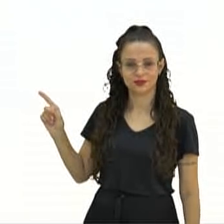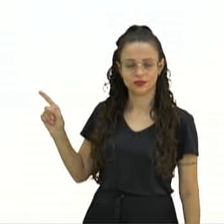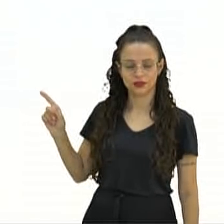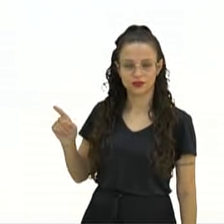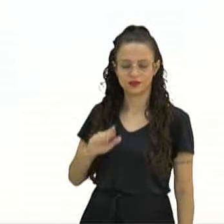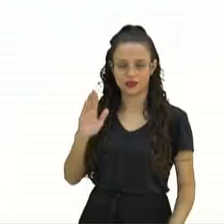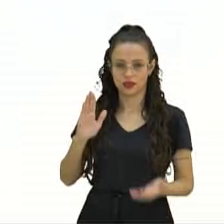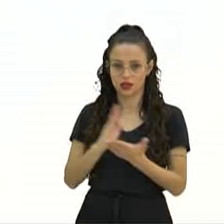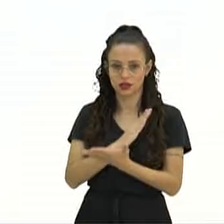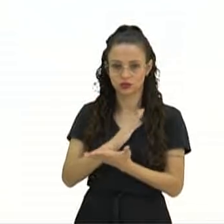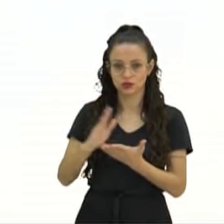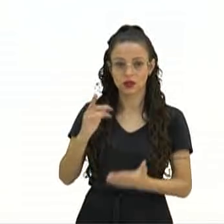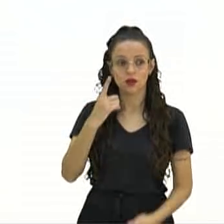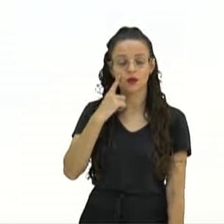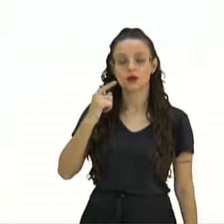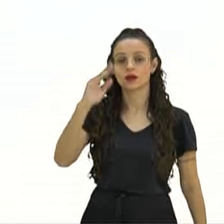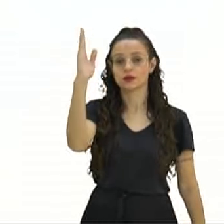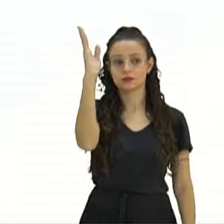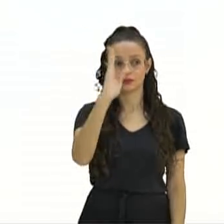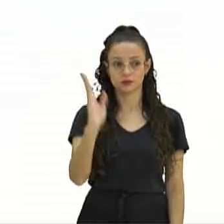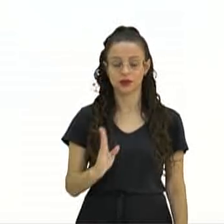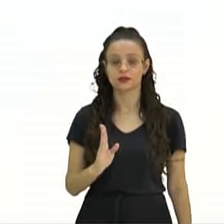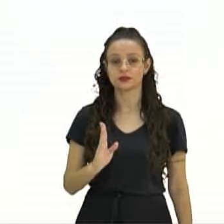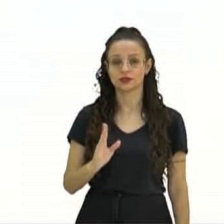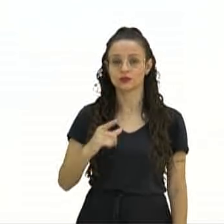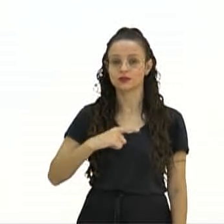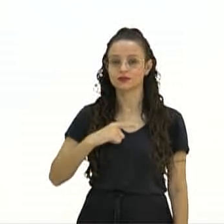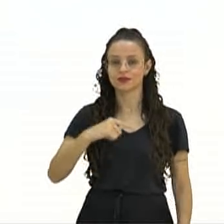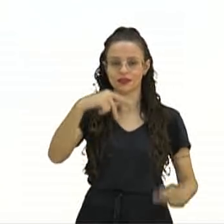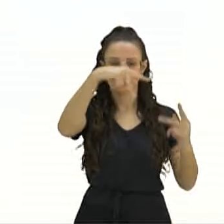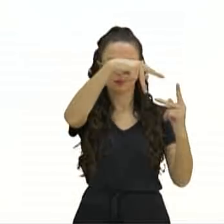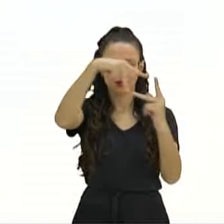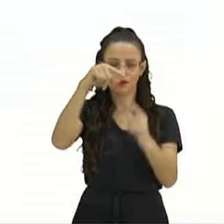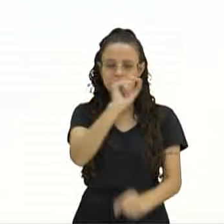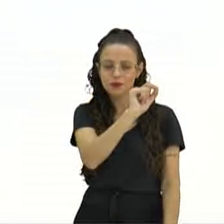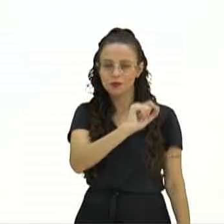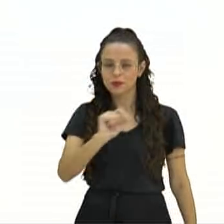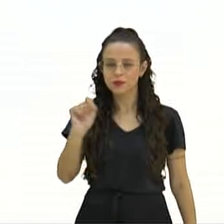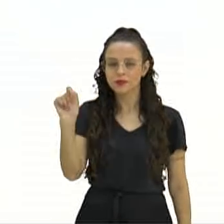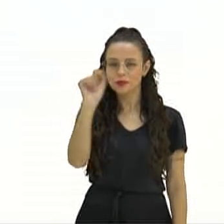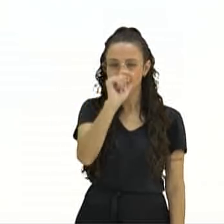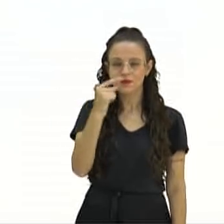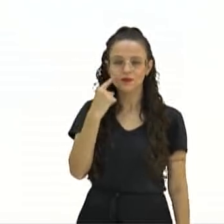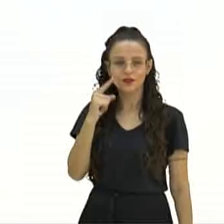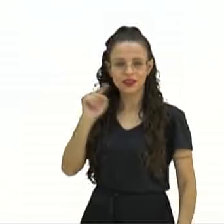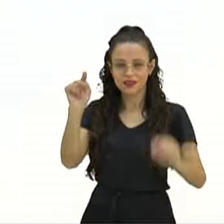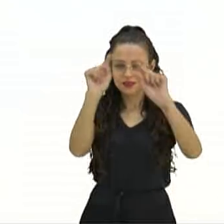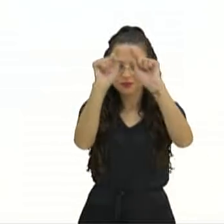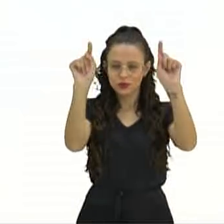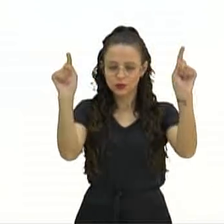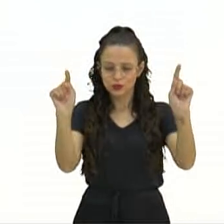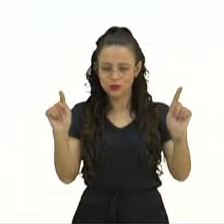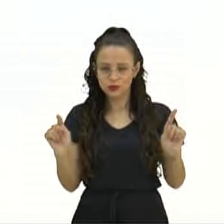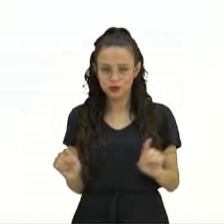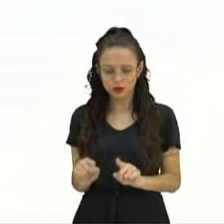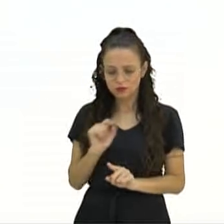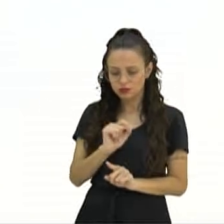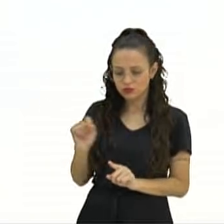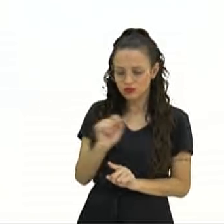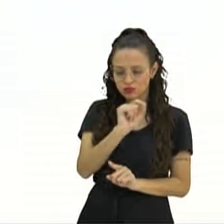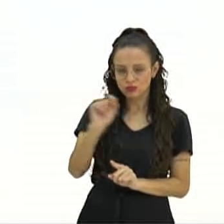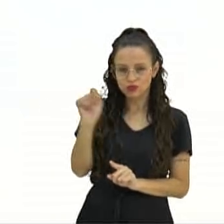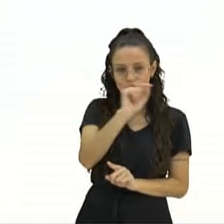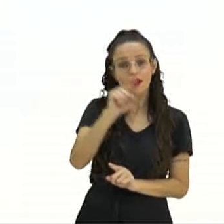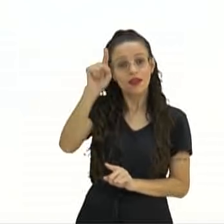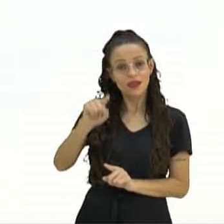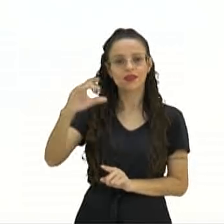de carta. O Brasil dividido em pedacinhos, cada um desses pedacinhos ali vai ser uma carta topográfica